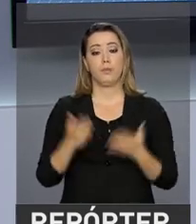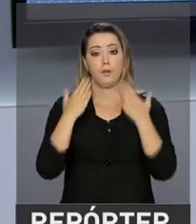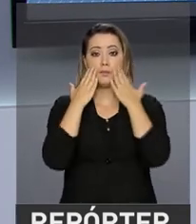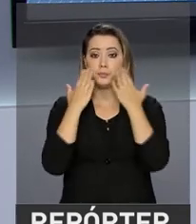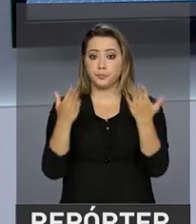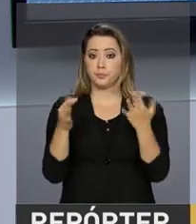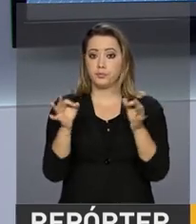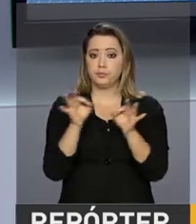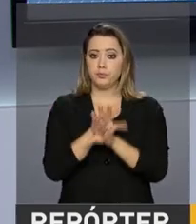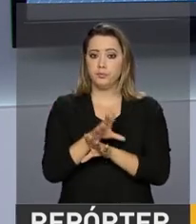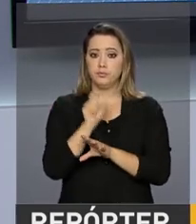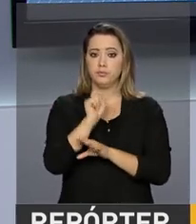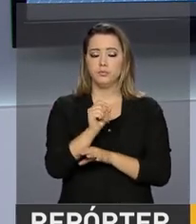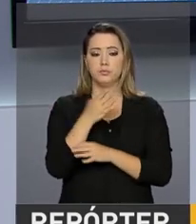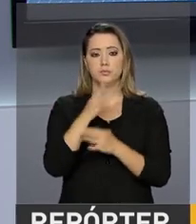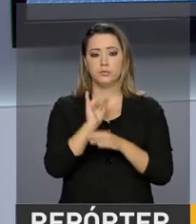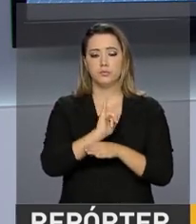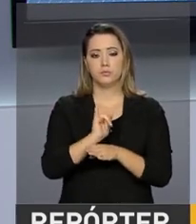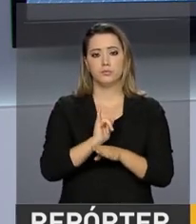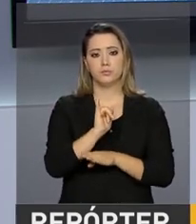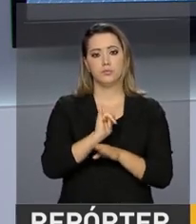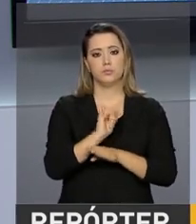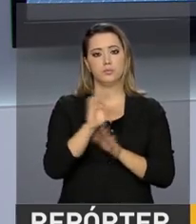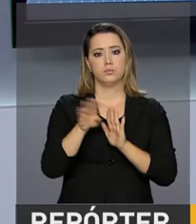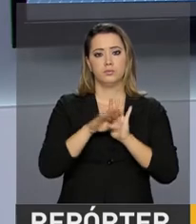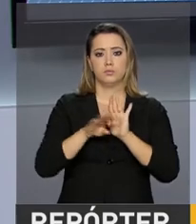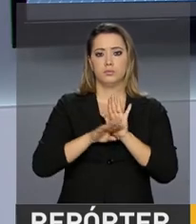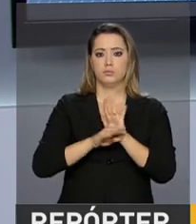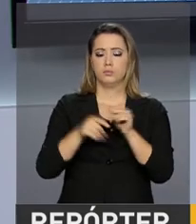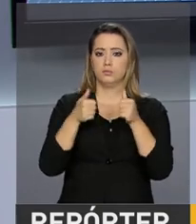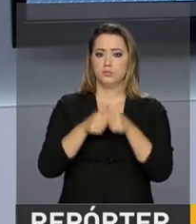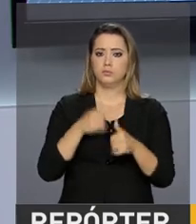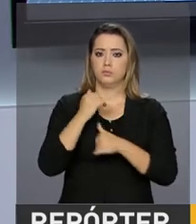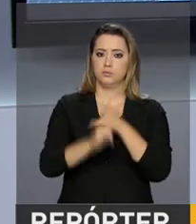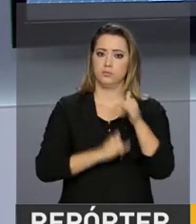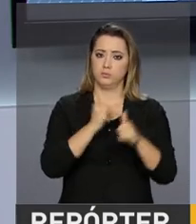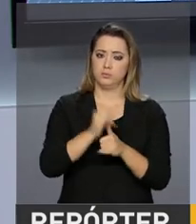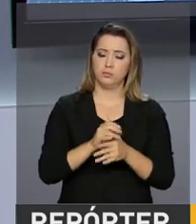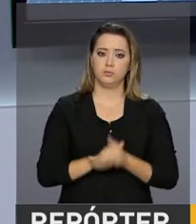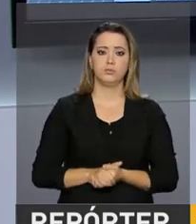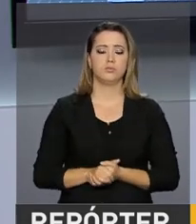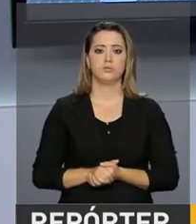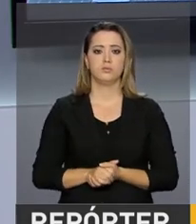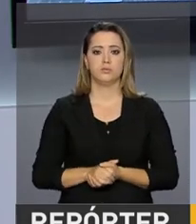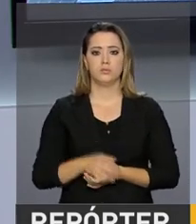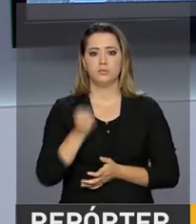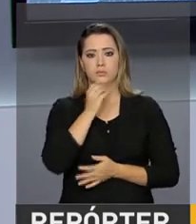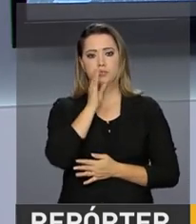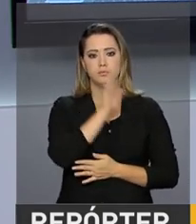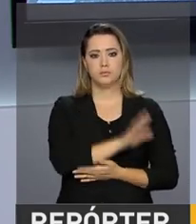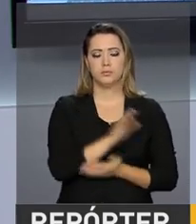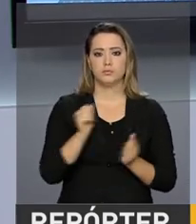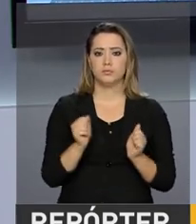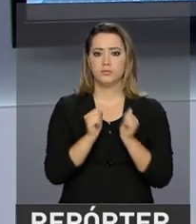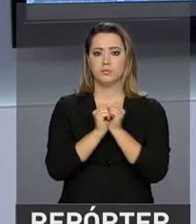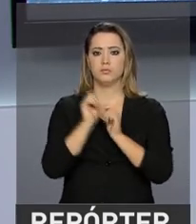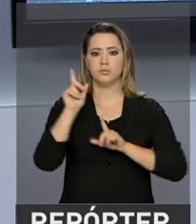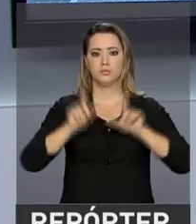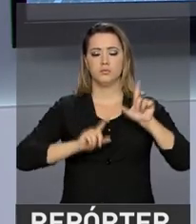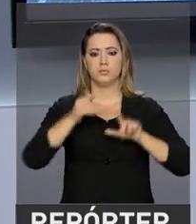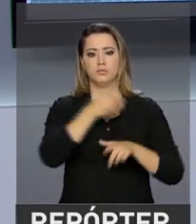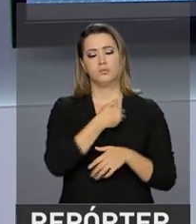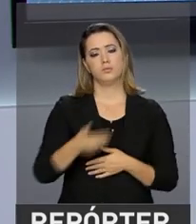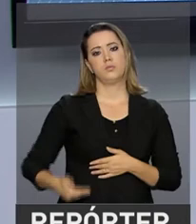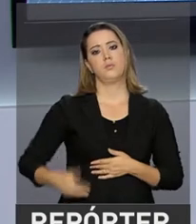você pode rever as reportagens no youtube e toda nossa programação está disponível na internet boa tarde pra você e